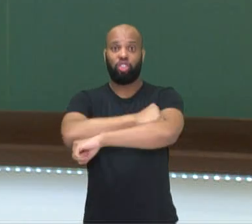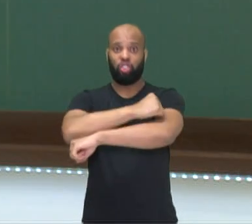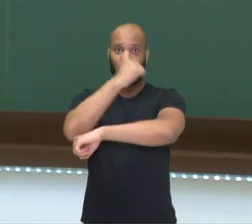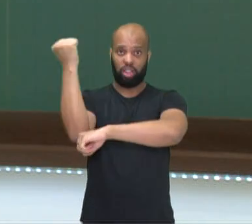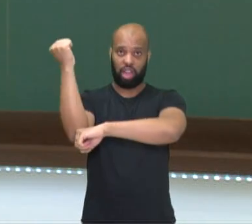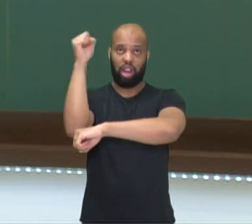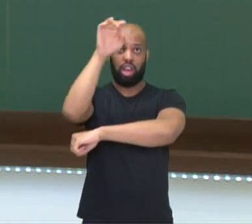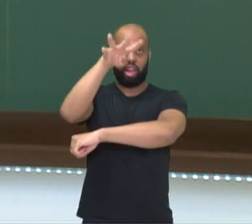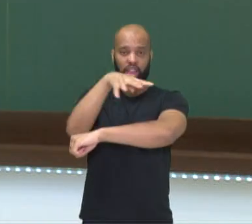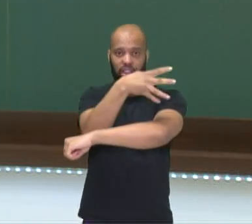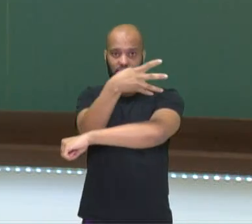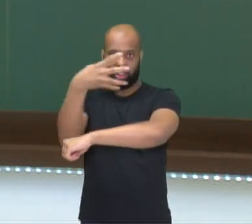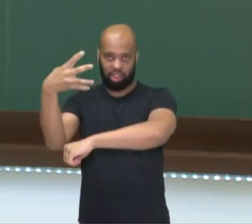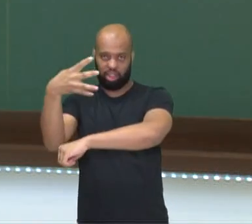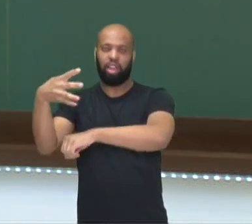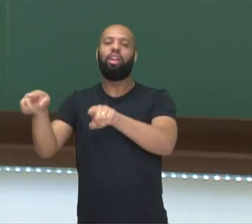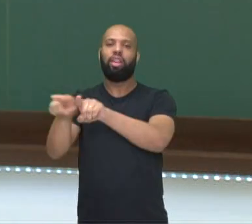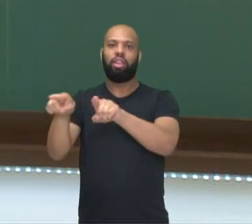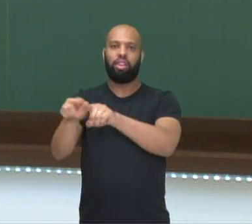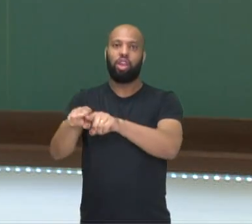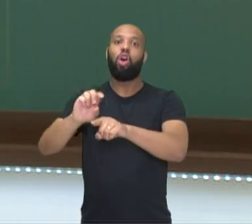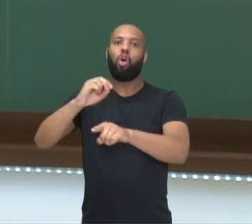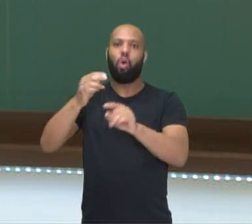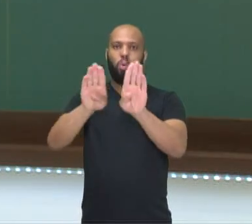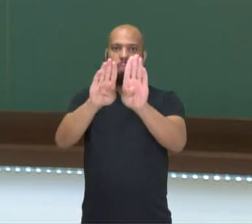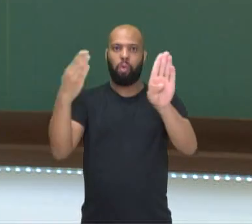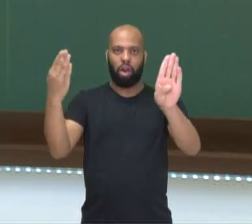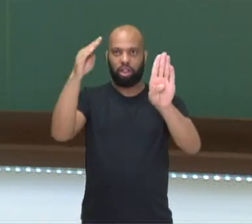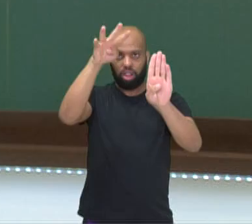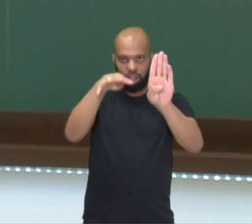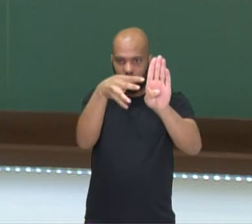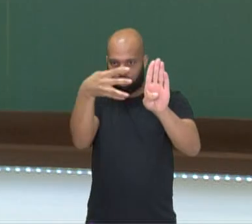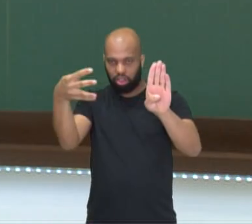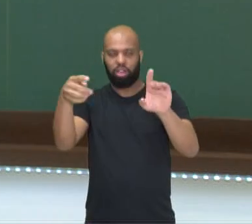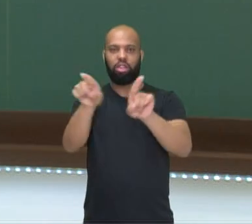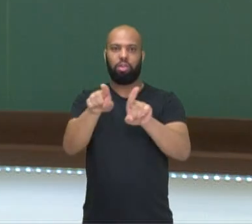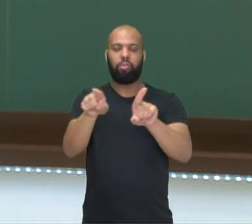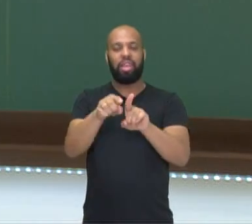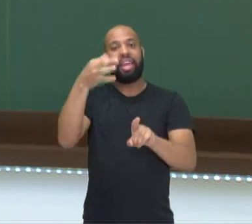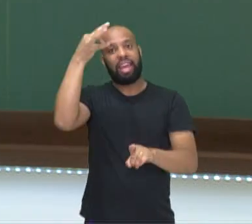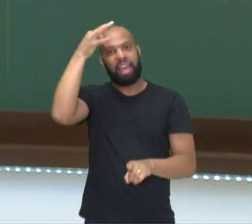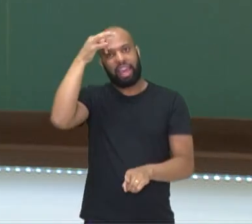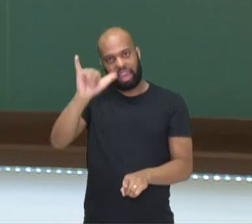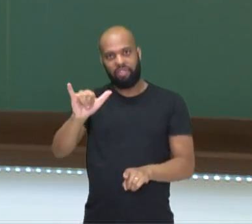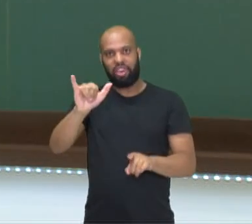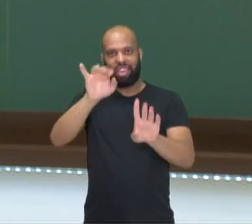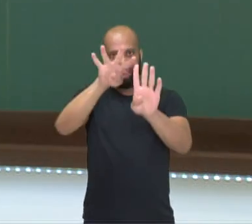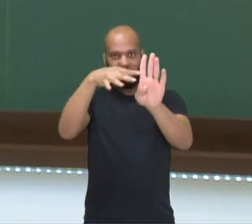nas portas, que vai impedir que esse mosquito adentre a sua casa,